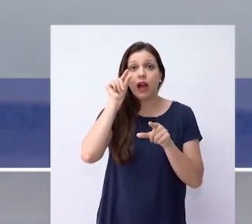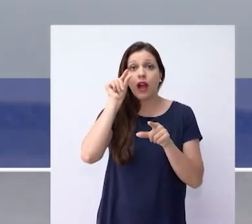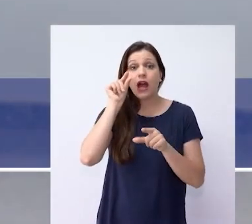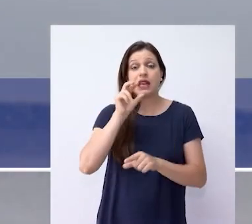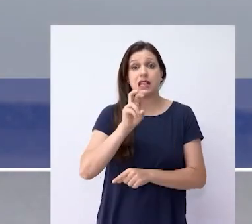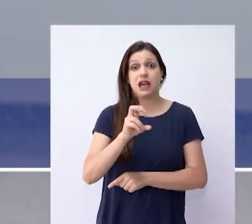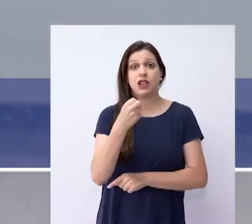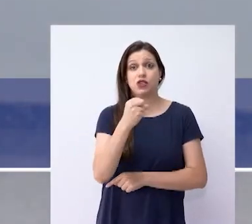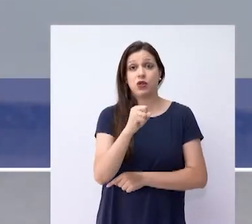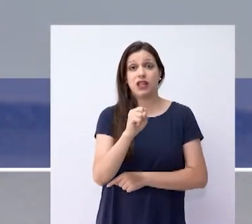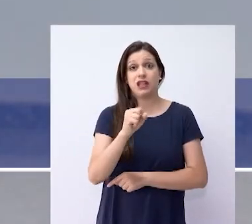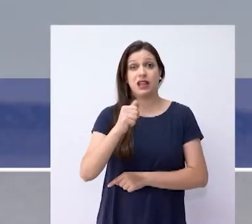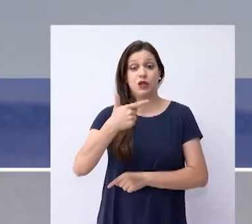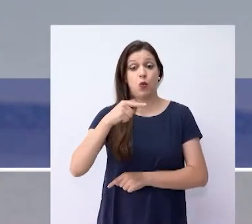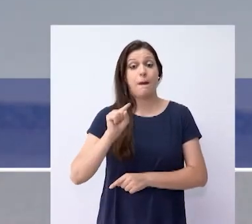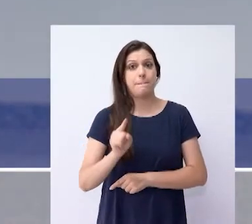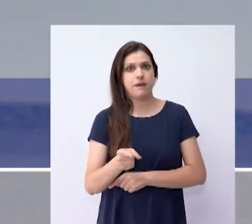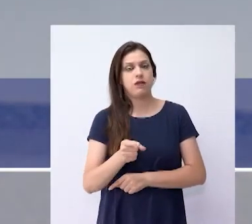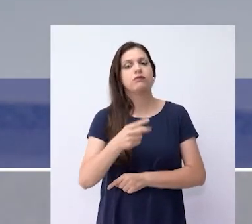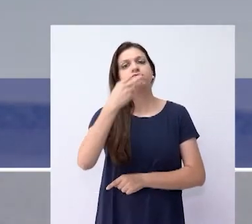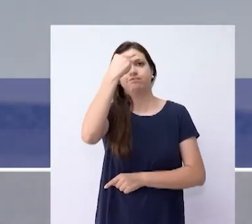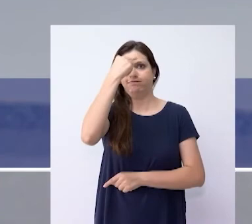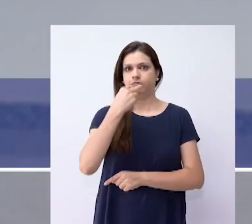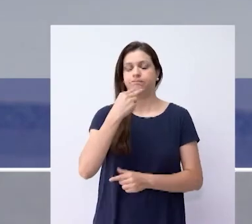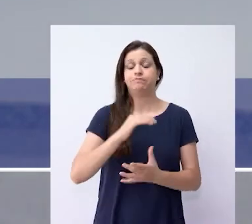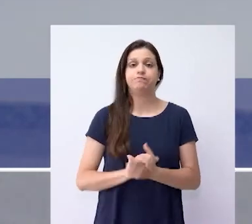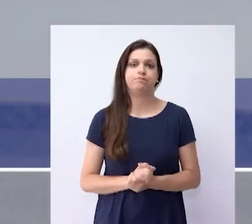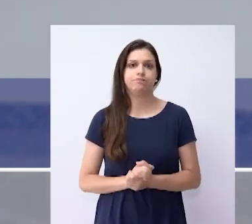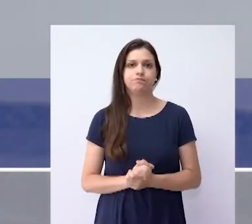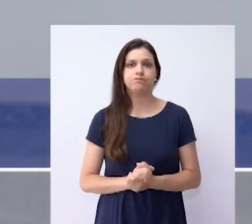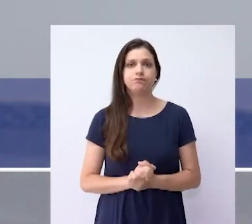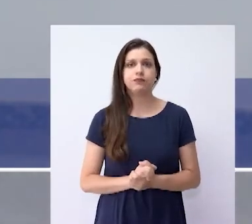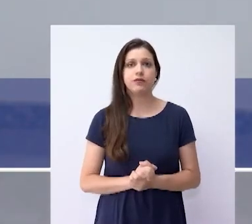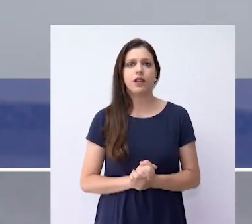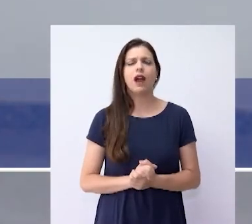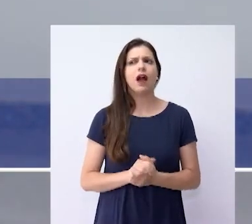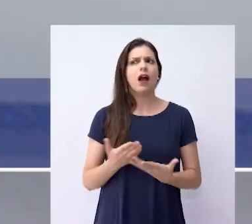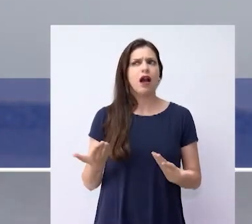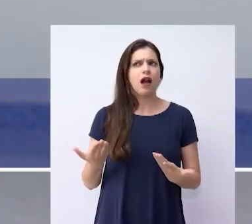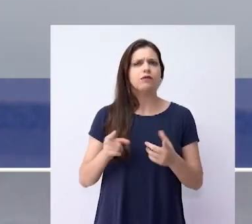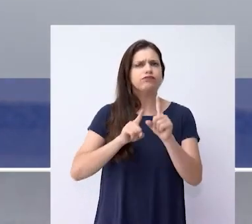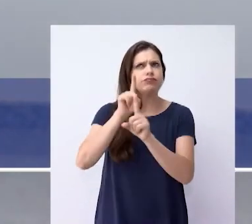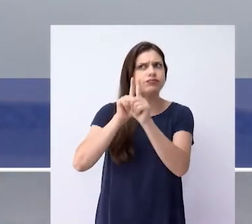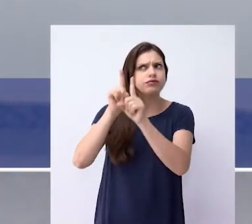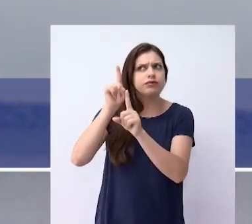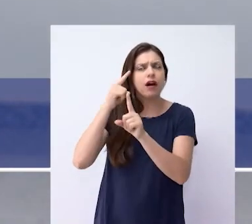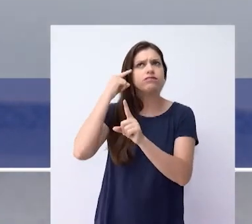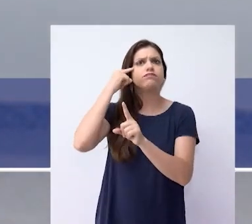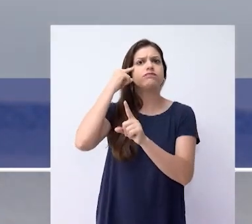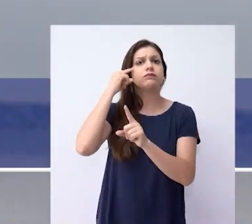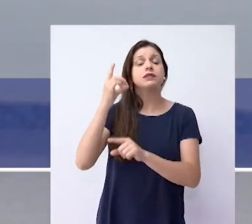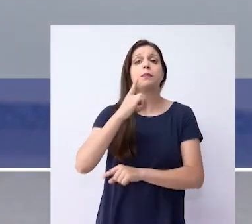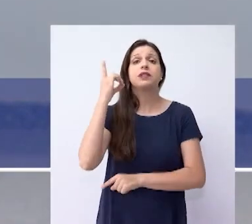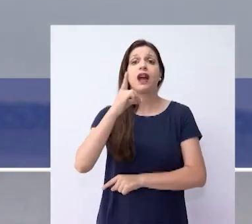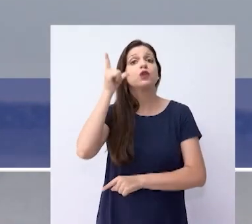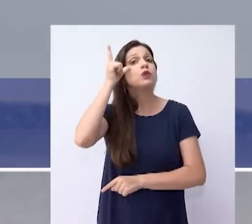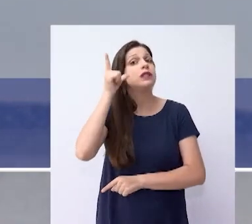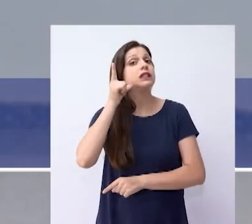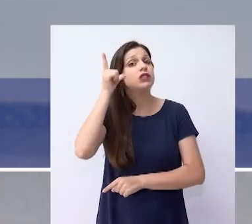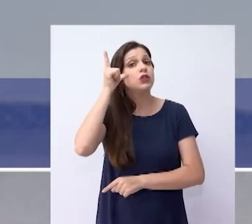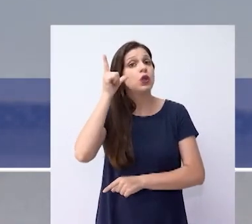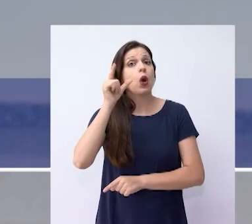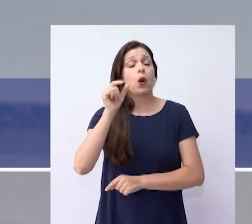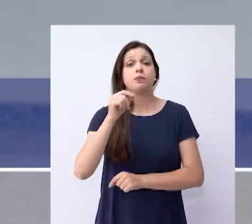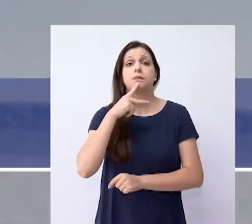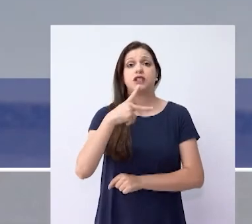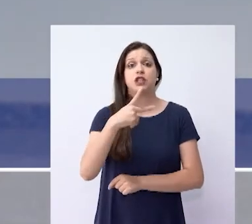e 582 mil são cegas. Esses dados motivaram o deputado Lídio Lopes, do Patriota,